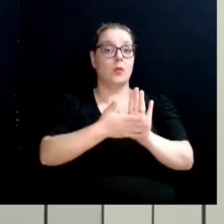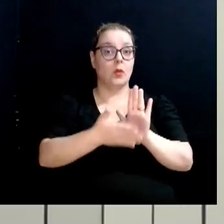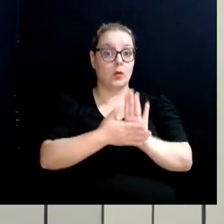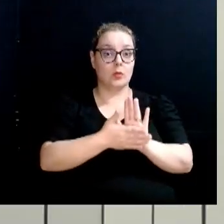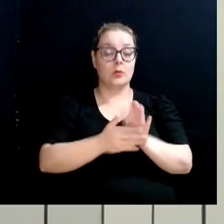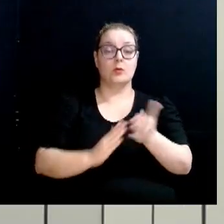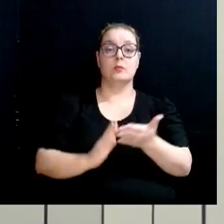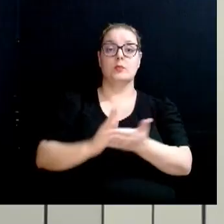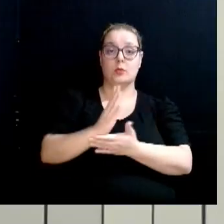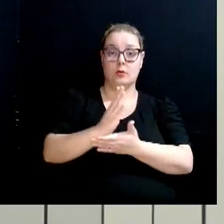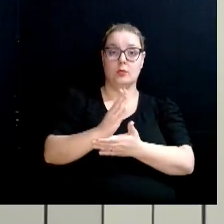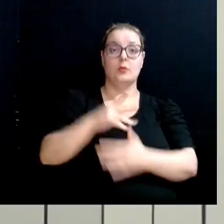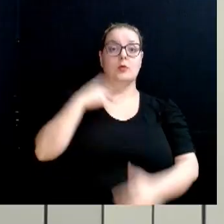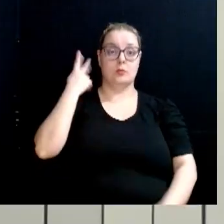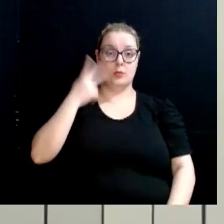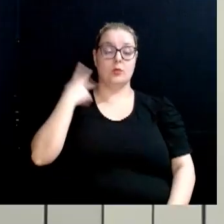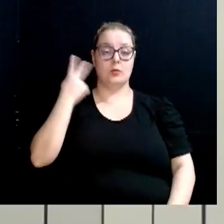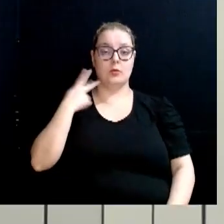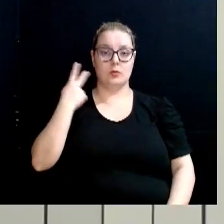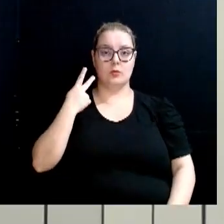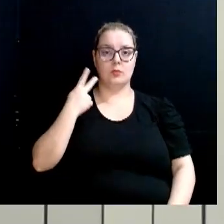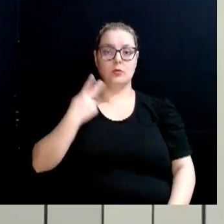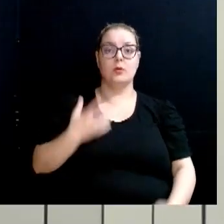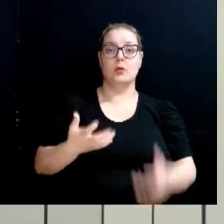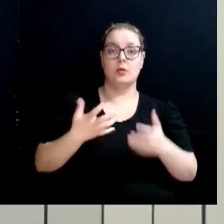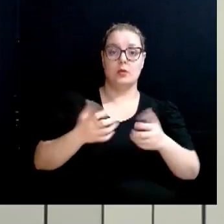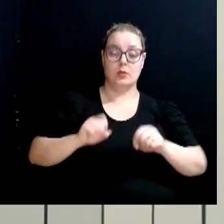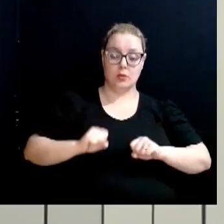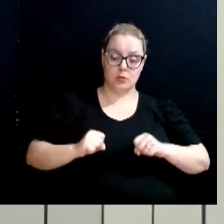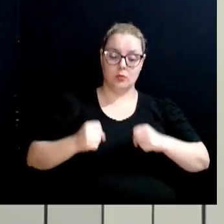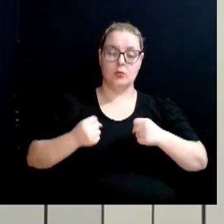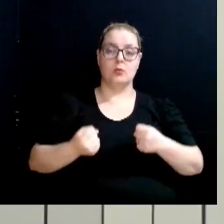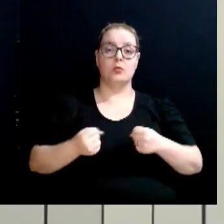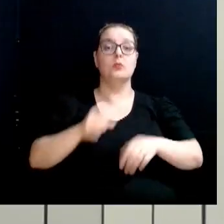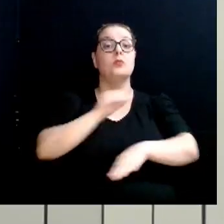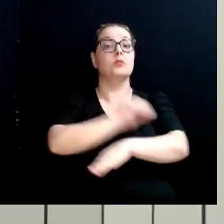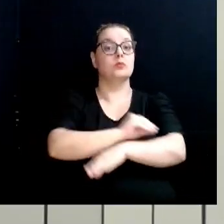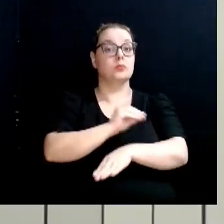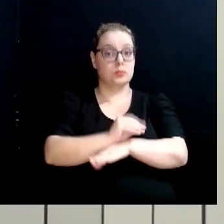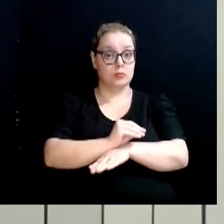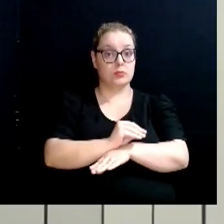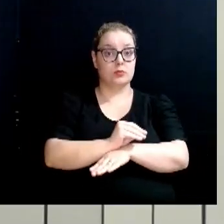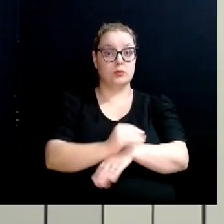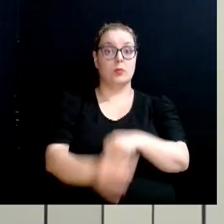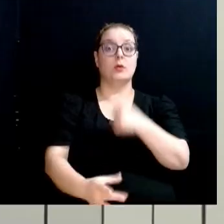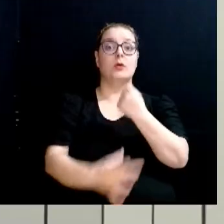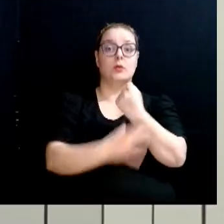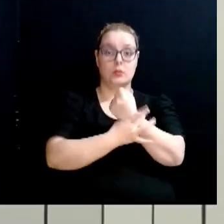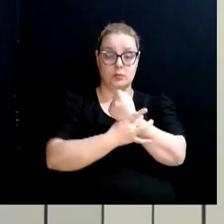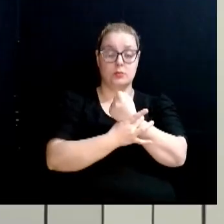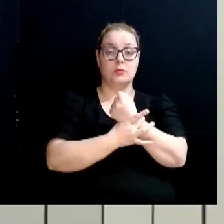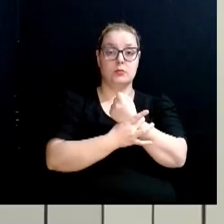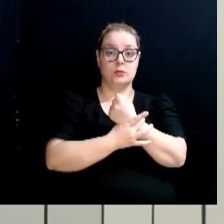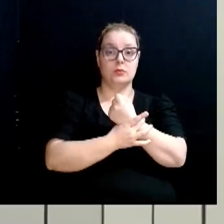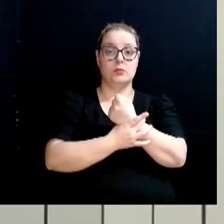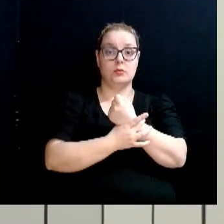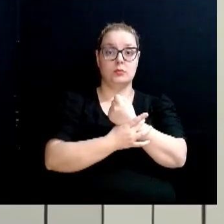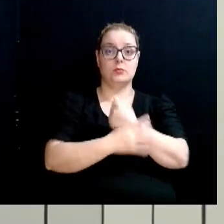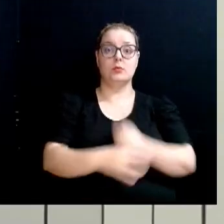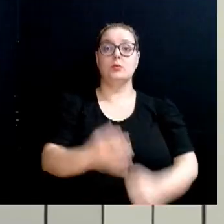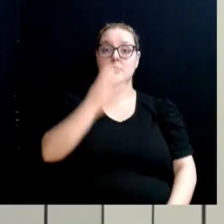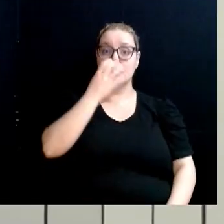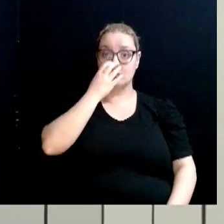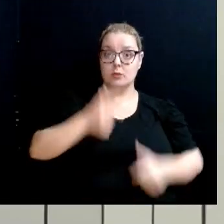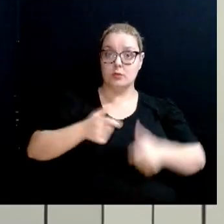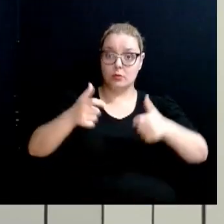pelos vereadores pretende reforçar os cuidados e a segurança na circulação de cães de grande porte